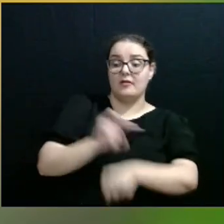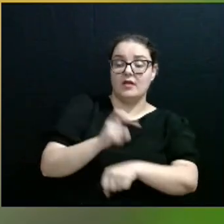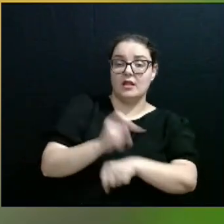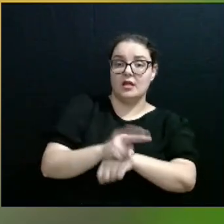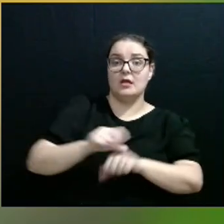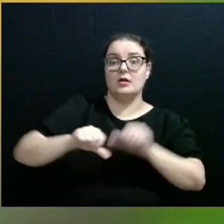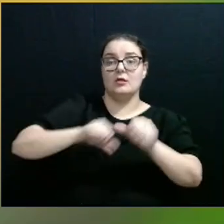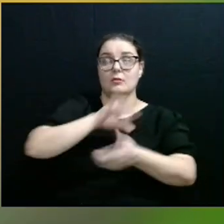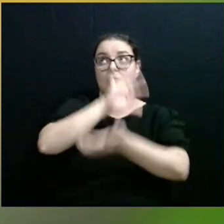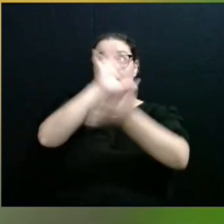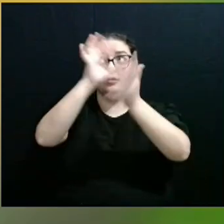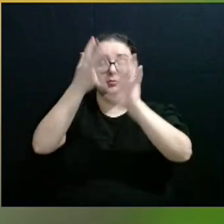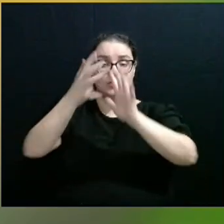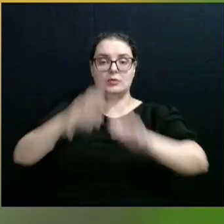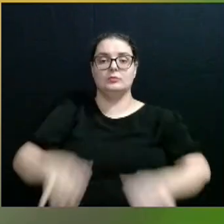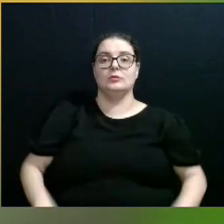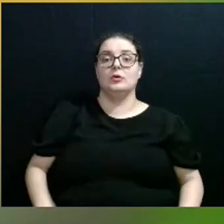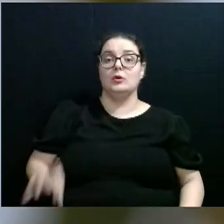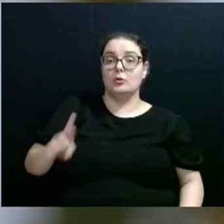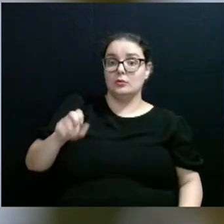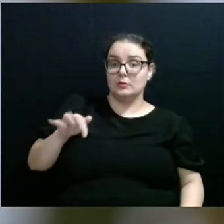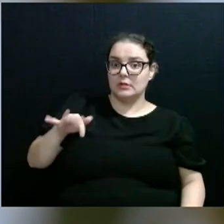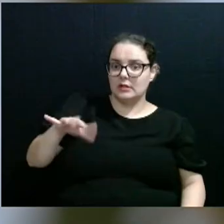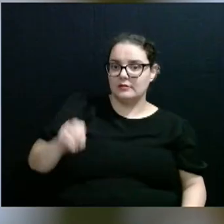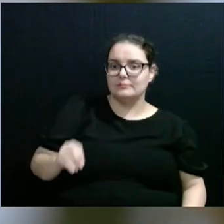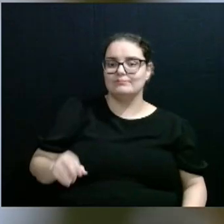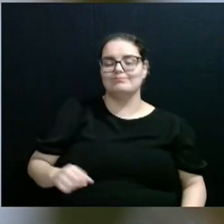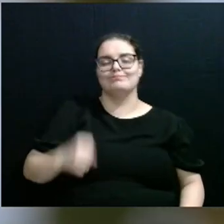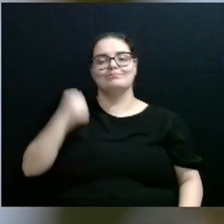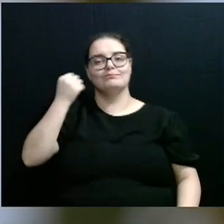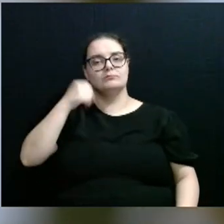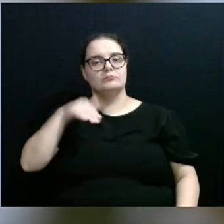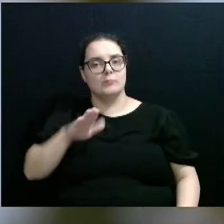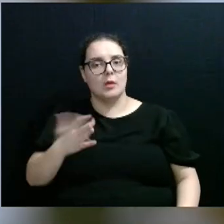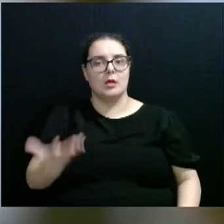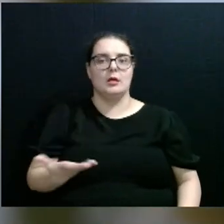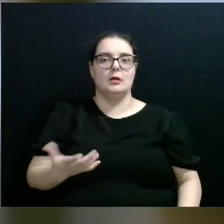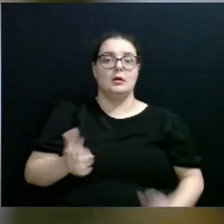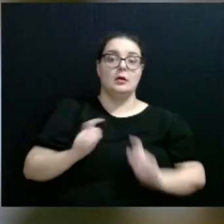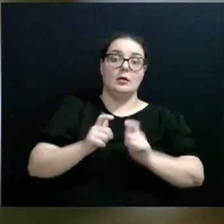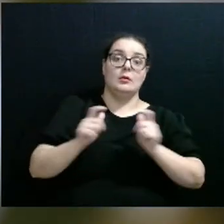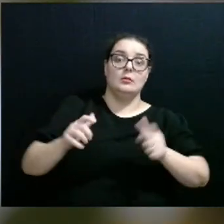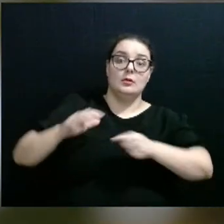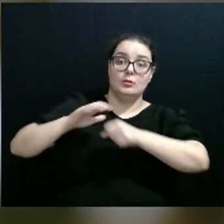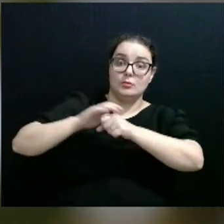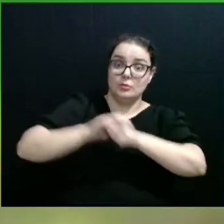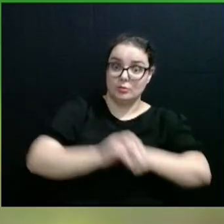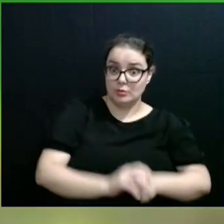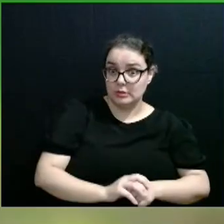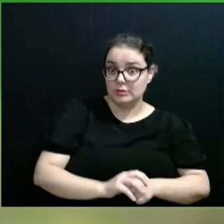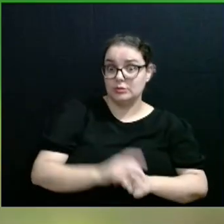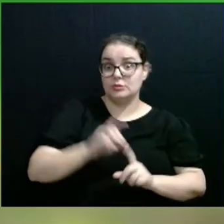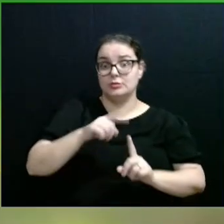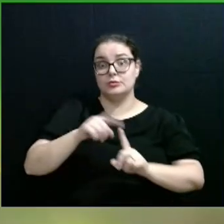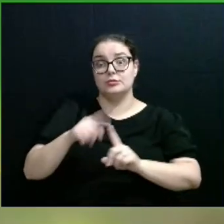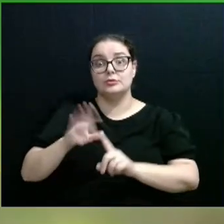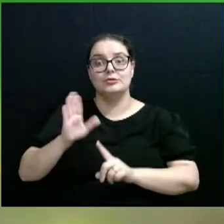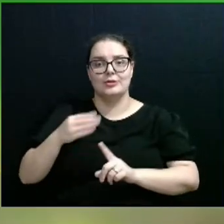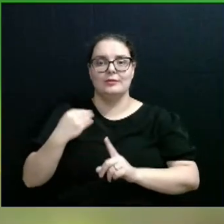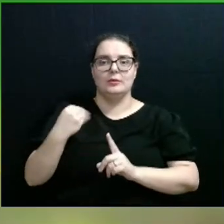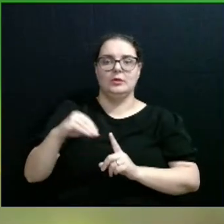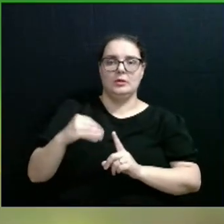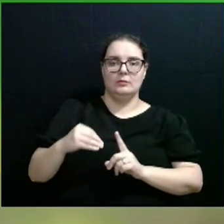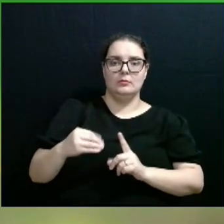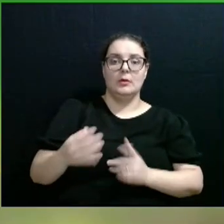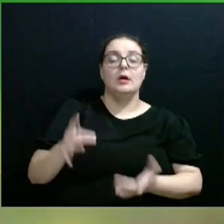O tráfico agrava essa situação, aumentando a pressão sobre espécies já vulneráveis. A verdadeira